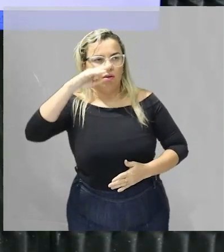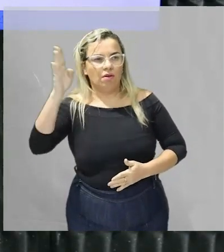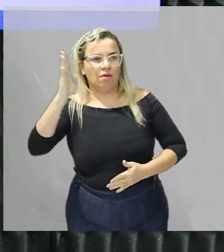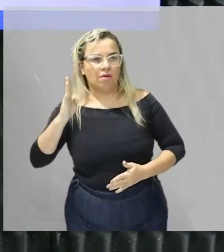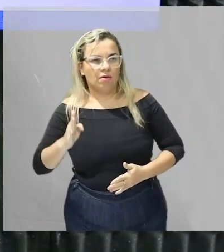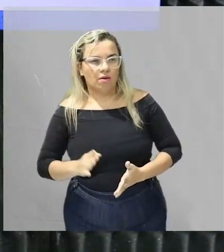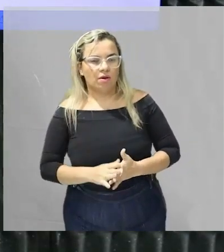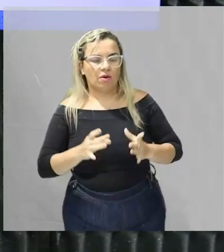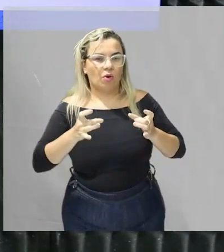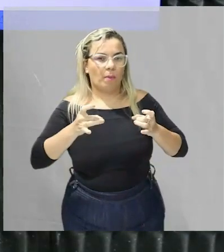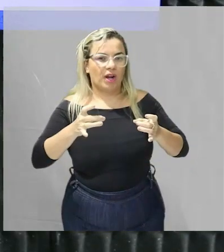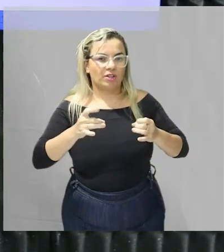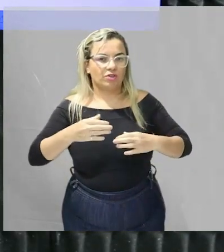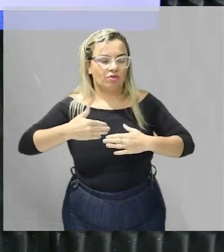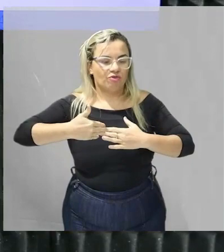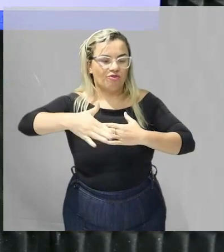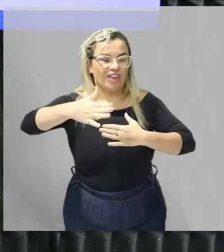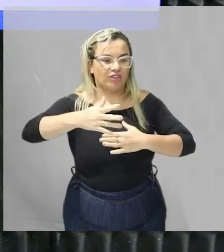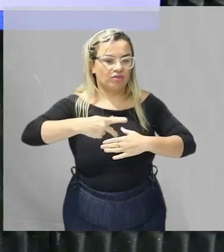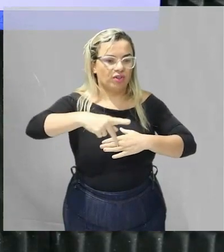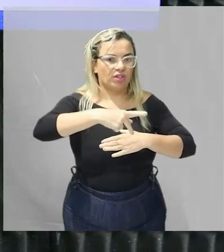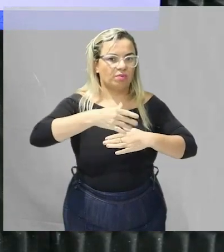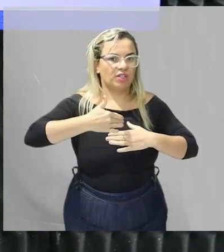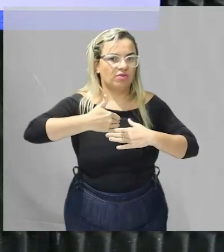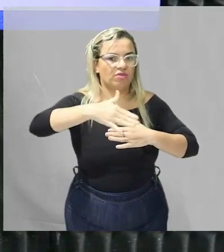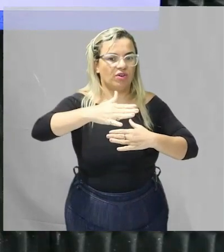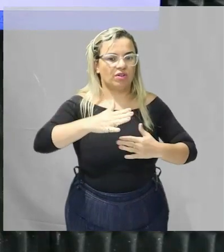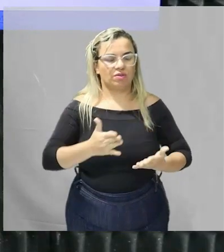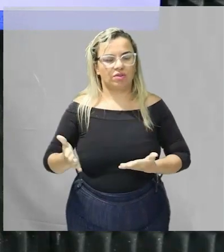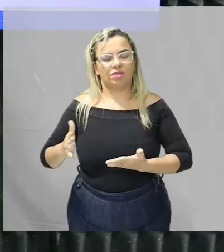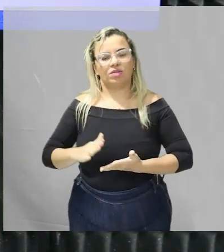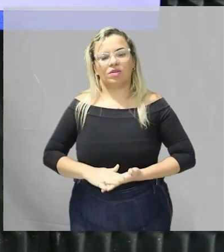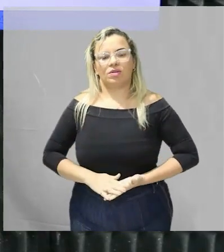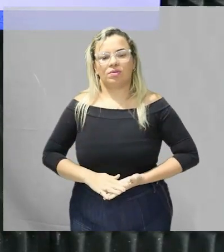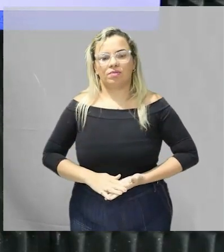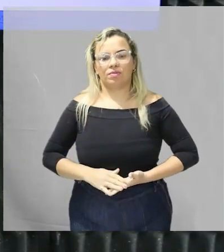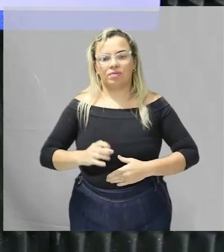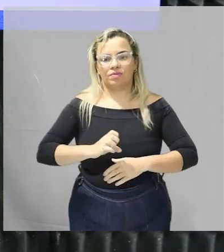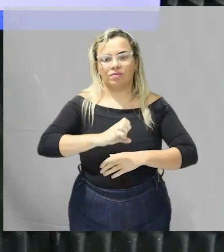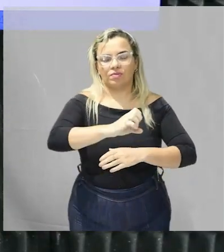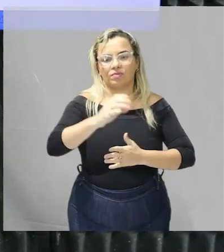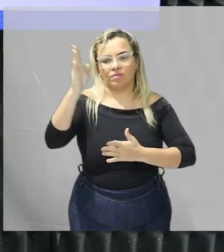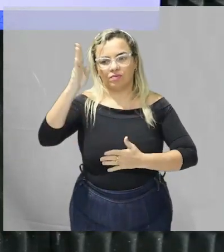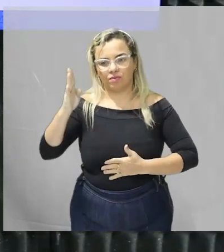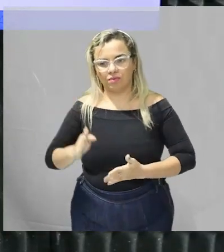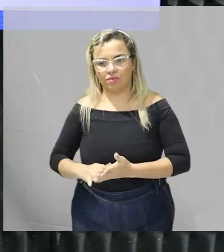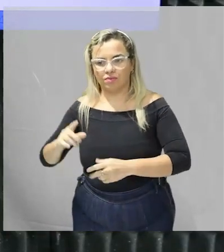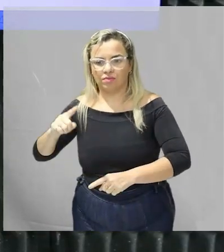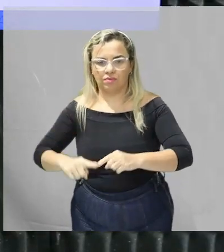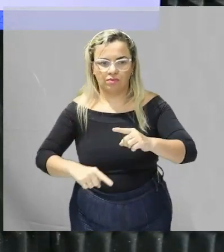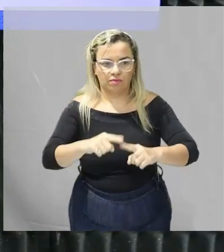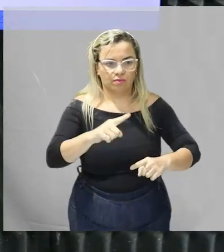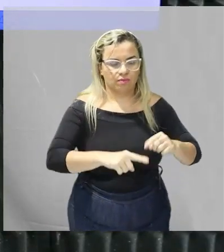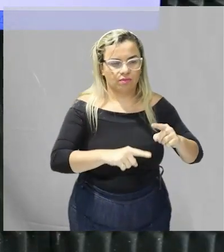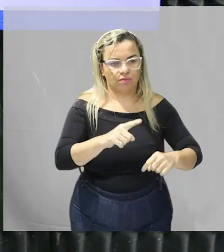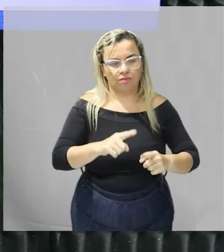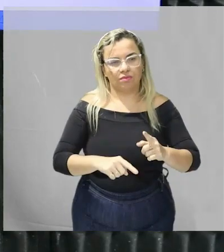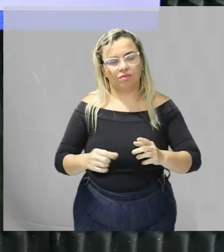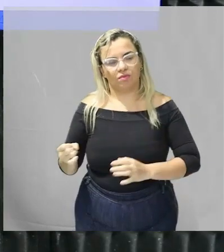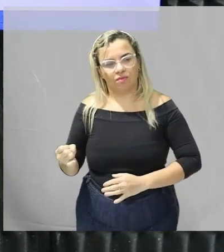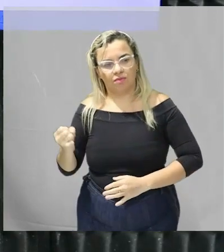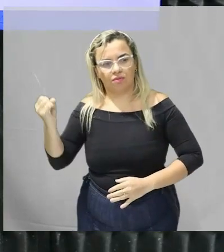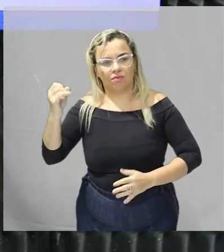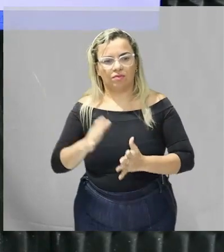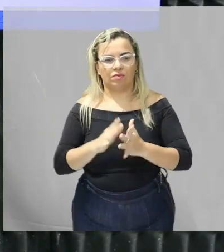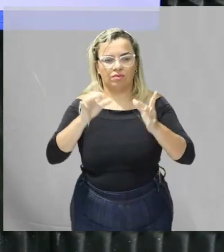que é externo, ou seja, aquilo que sai do nosso país, tá? As exportações brasileiras de produtos básicos, especialmente